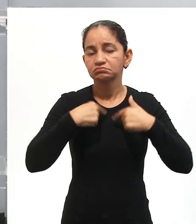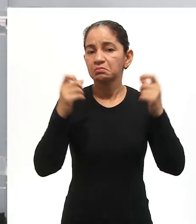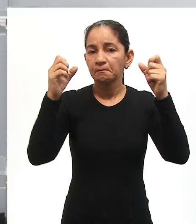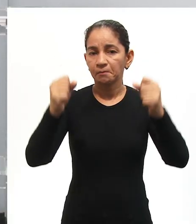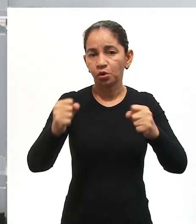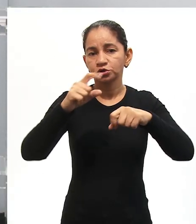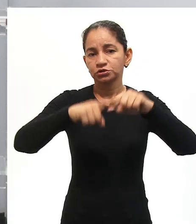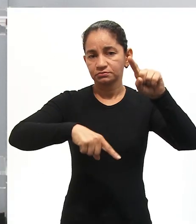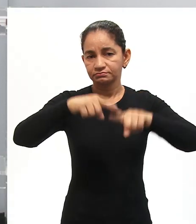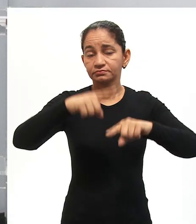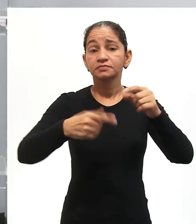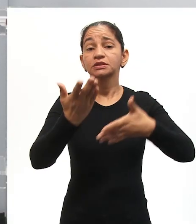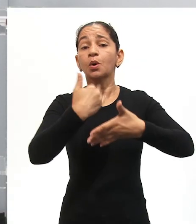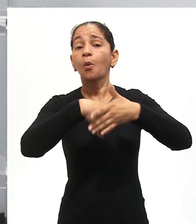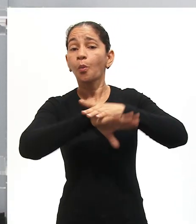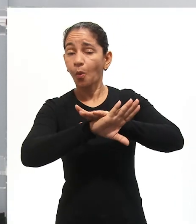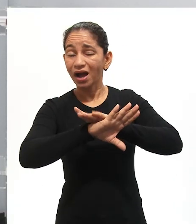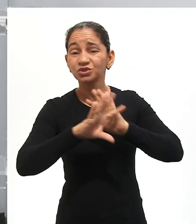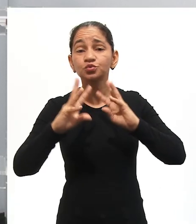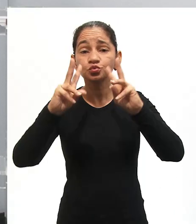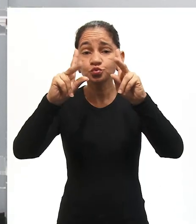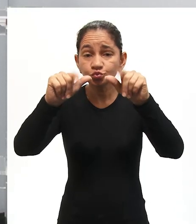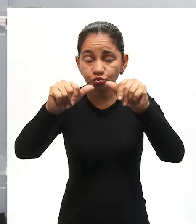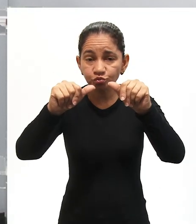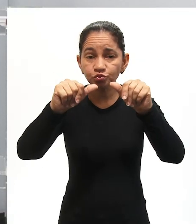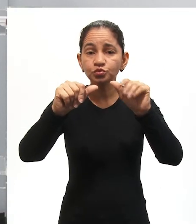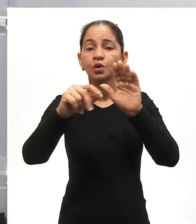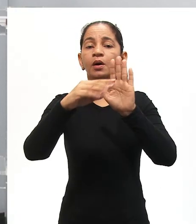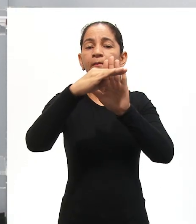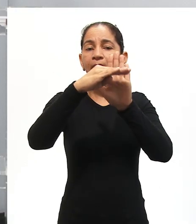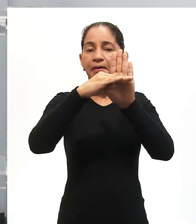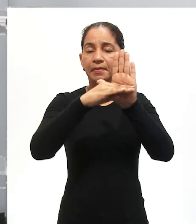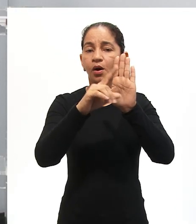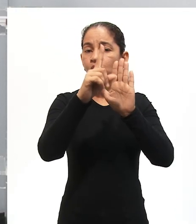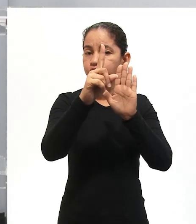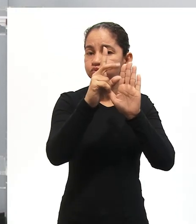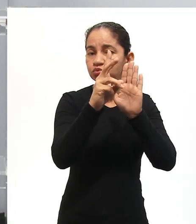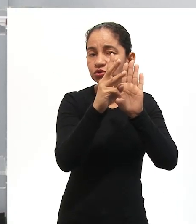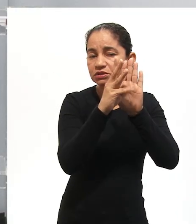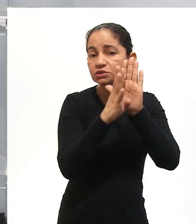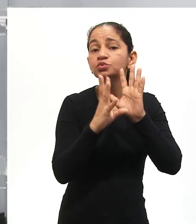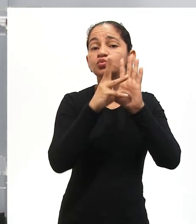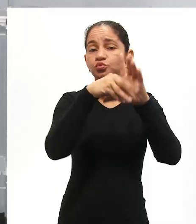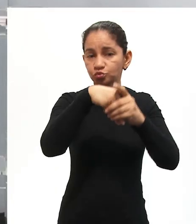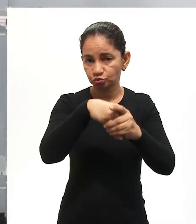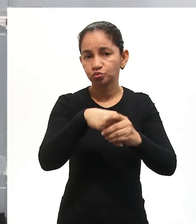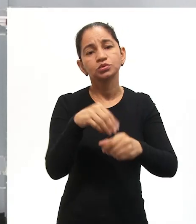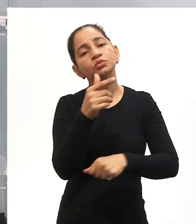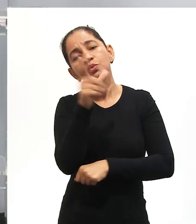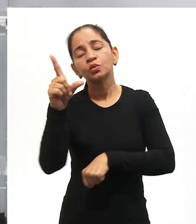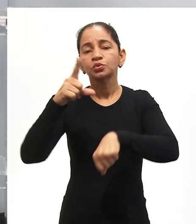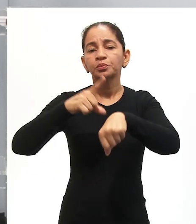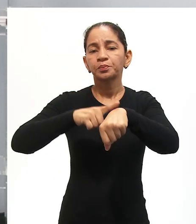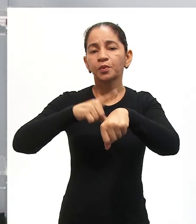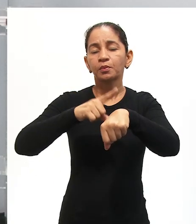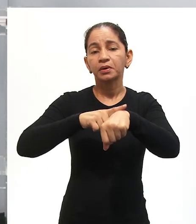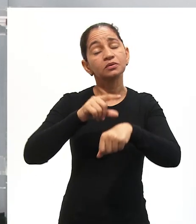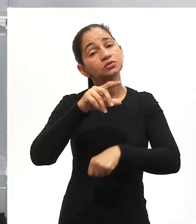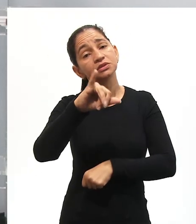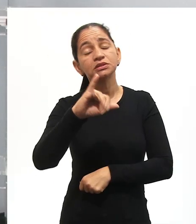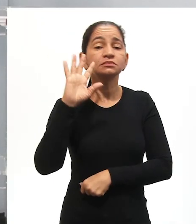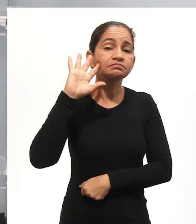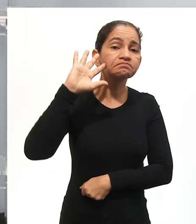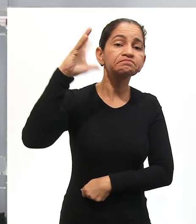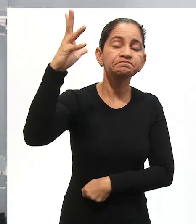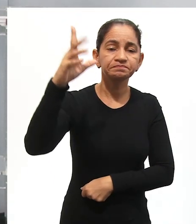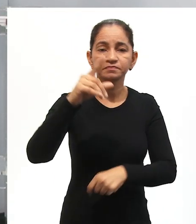O que eu sugiro? Guarde todos esses materiais, não descarte, porque ele vai ser útil em outro momento.